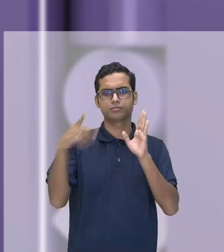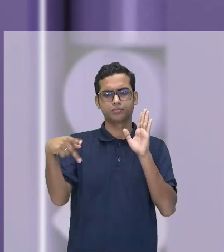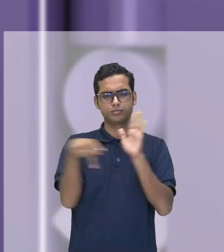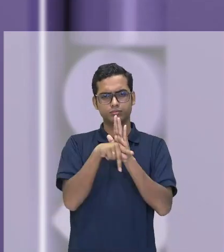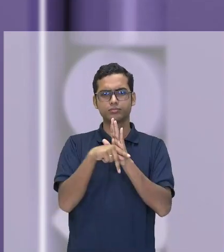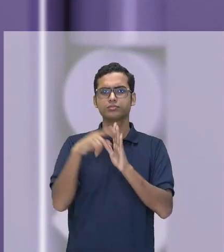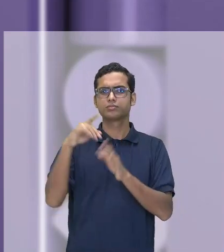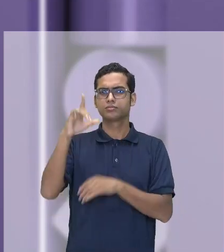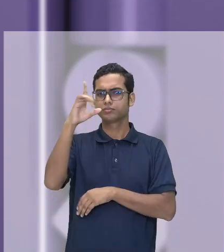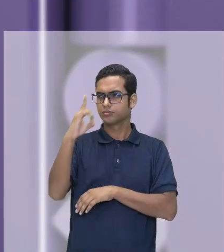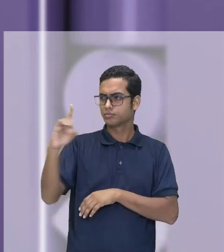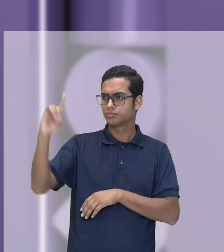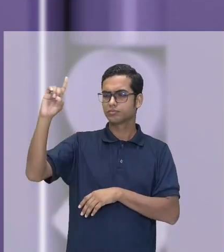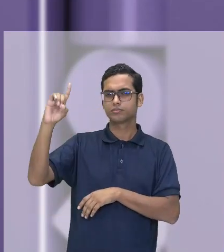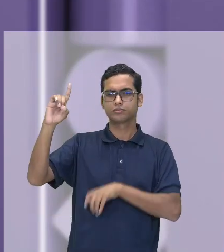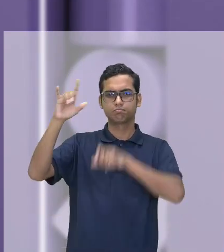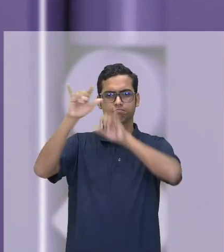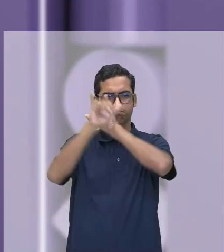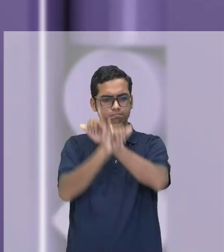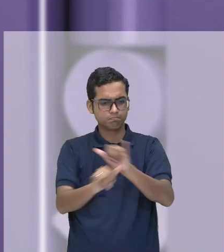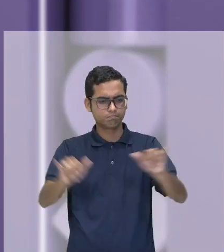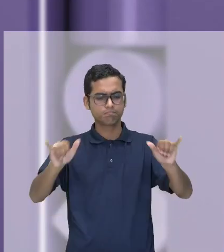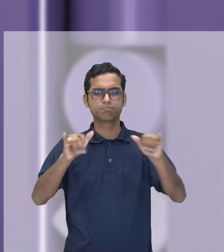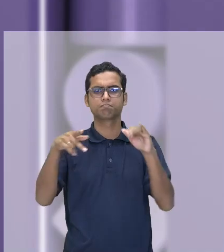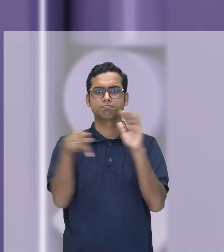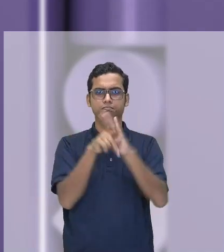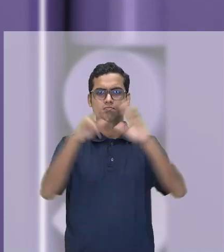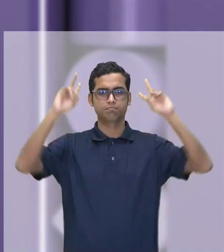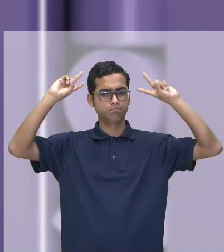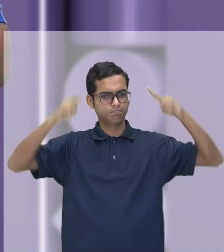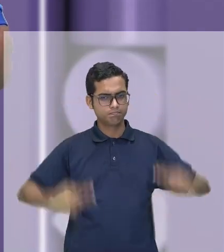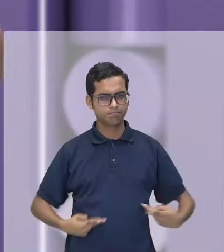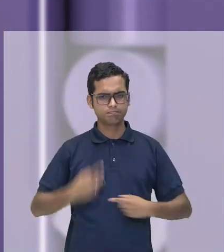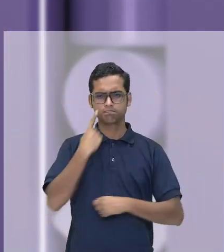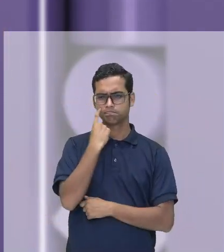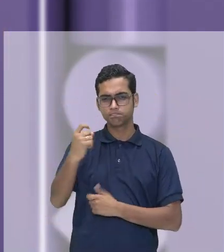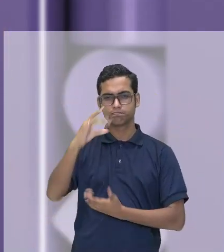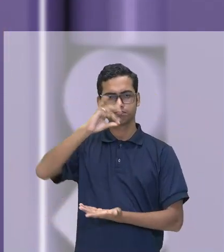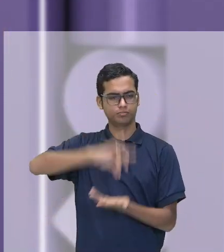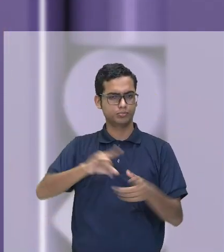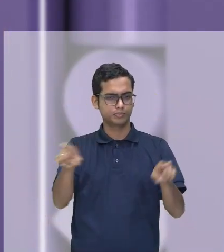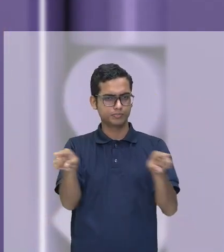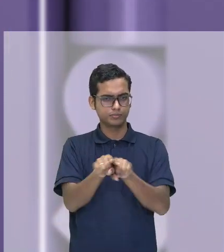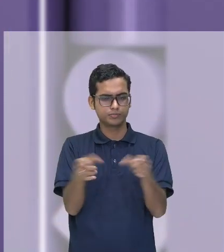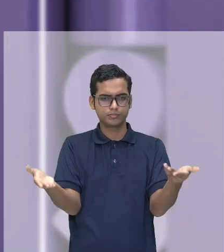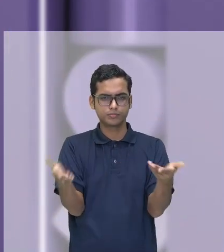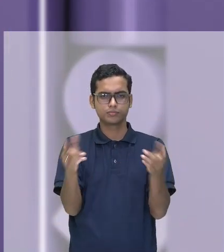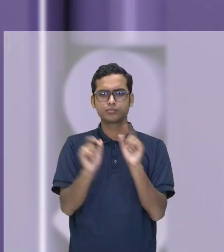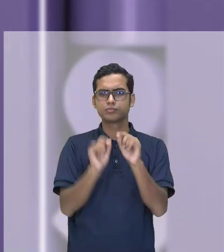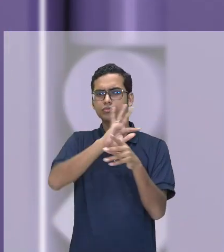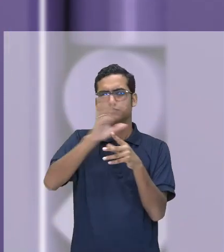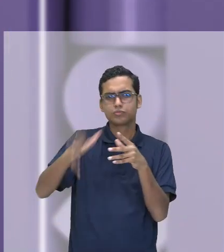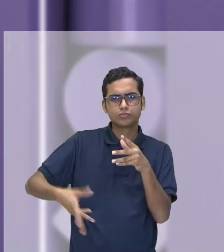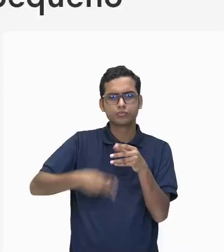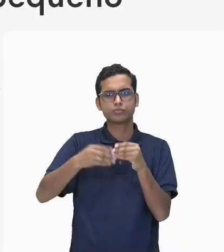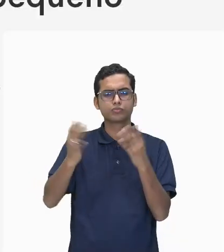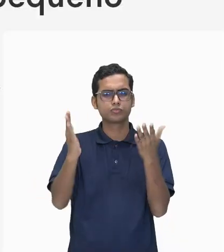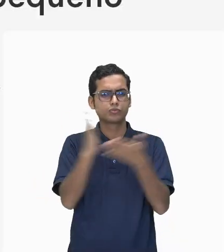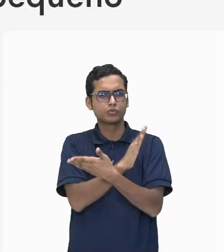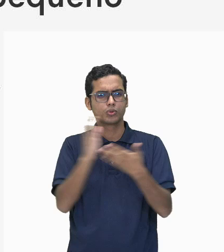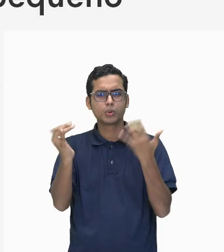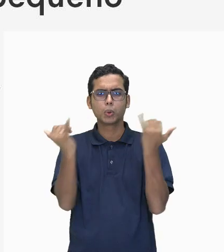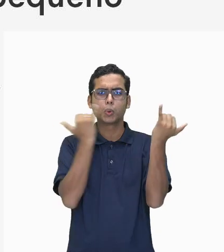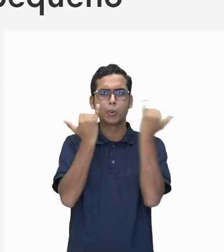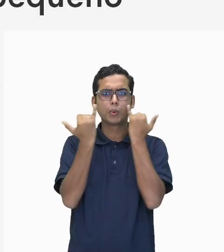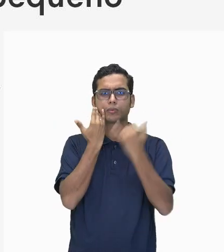Deus para a humanidade. Olha só que interessante. E aqui vamos completar com algumas informações em